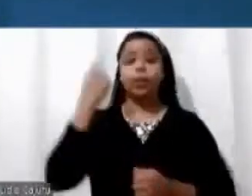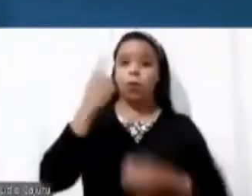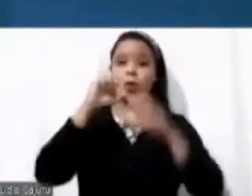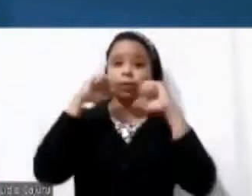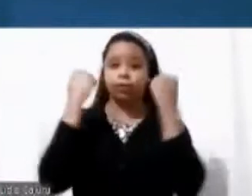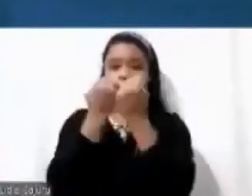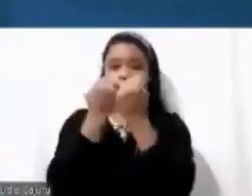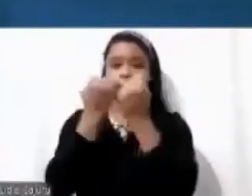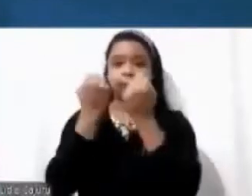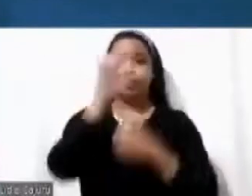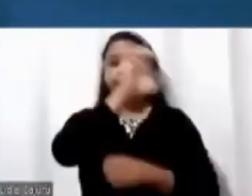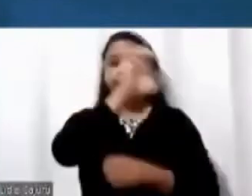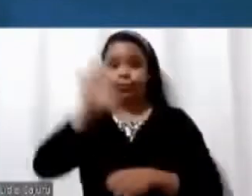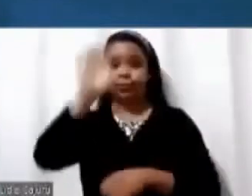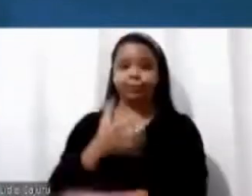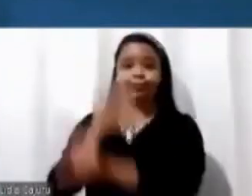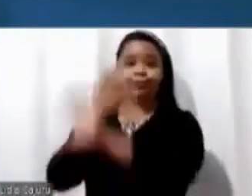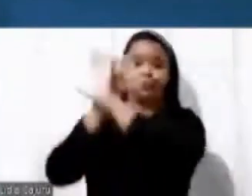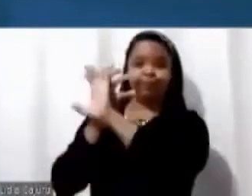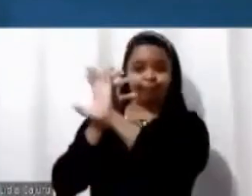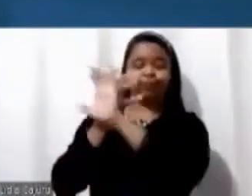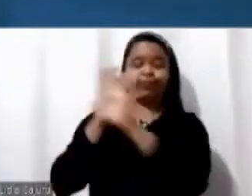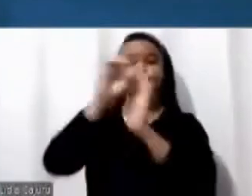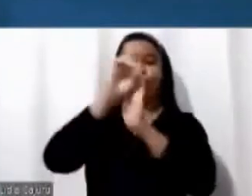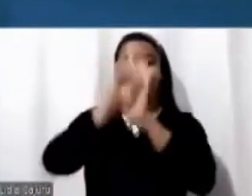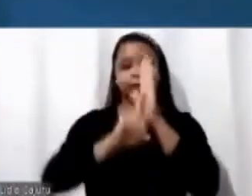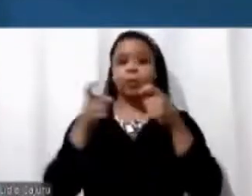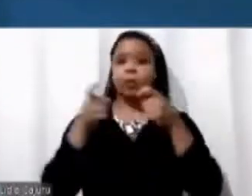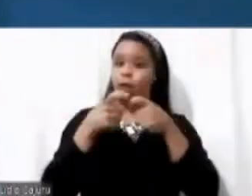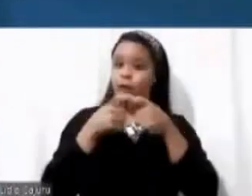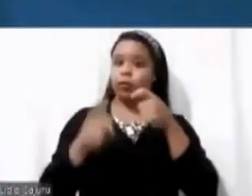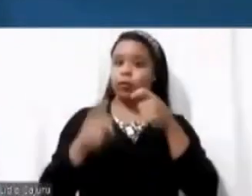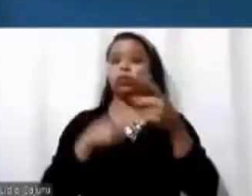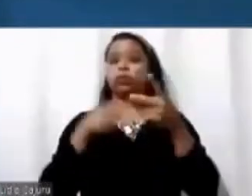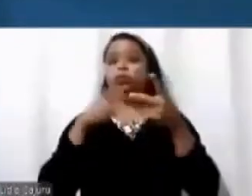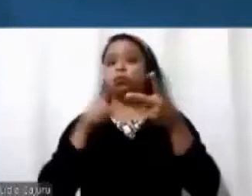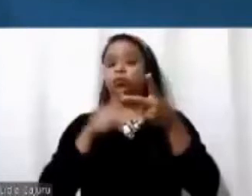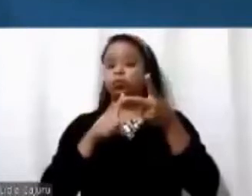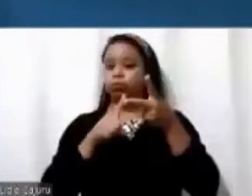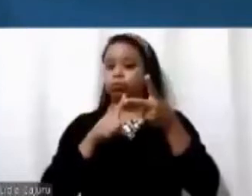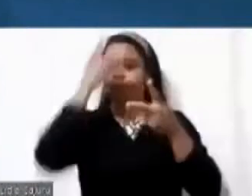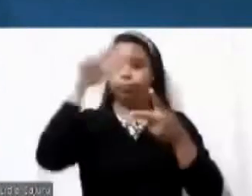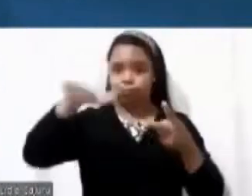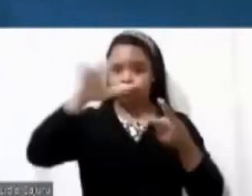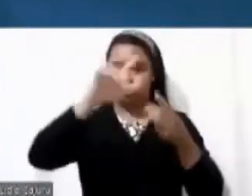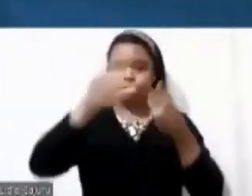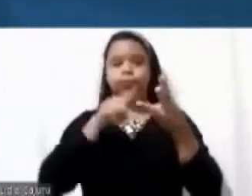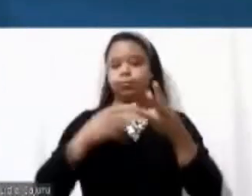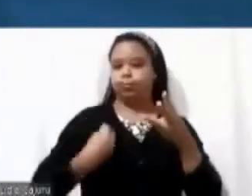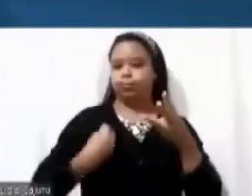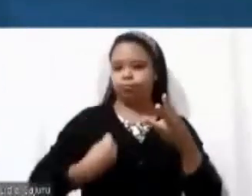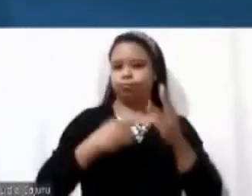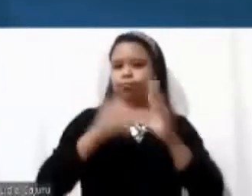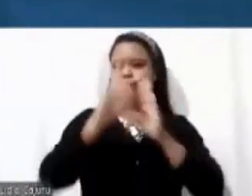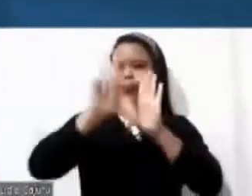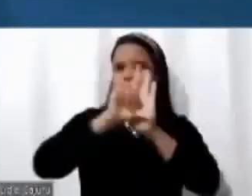online interestadual do Direito Médico, Saúde Pública e Biodireito. A palestra